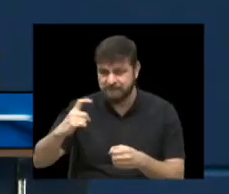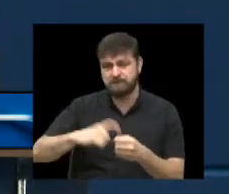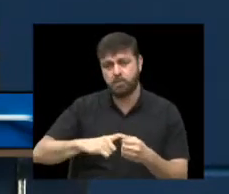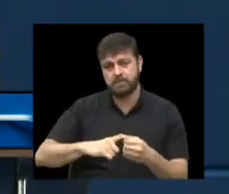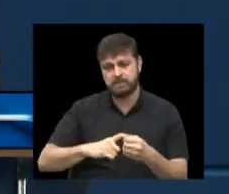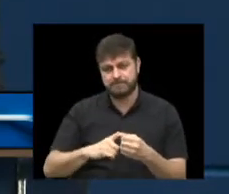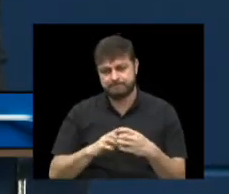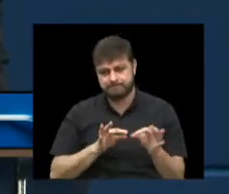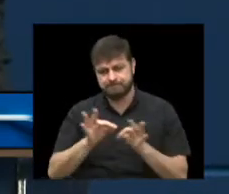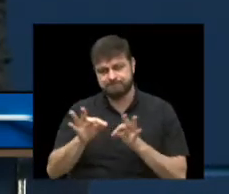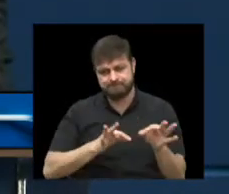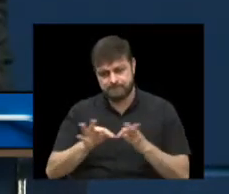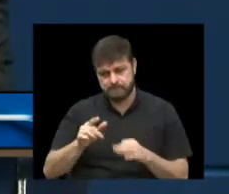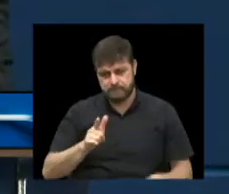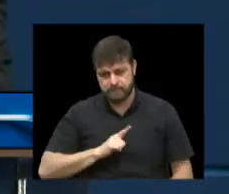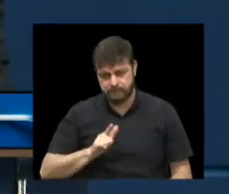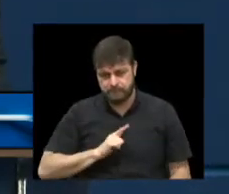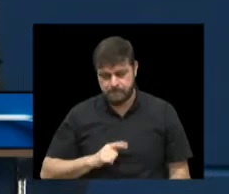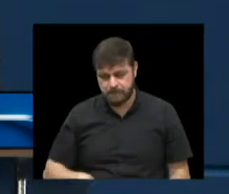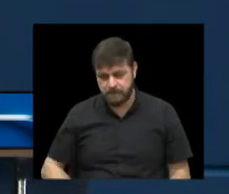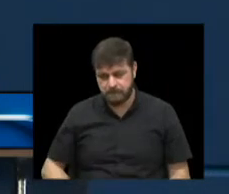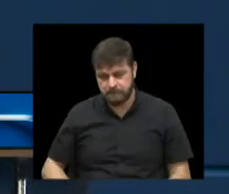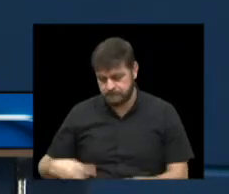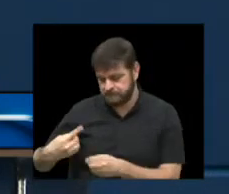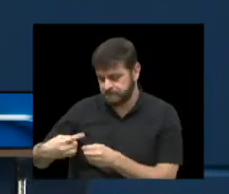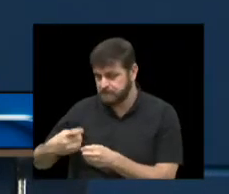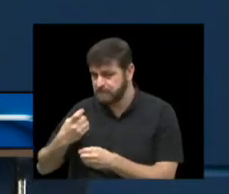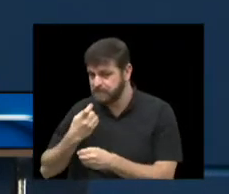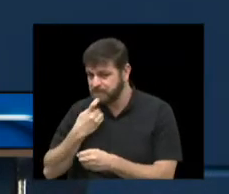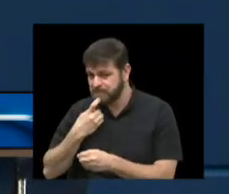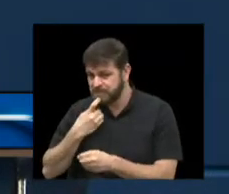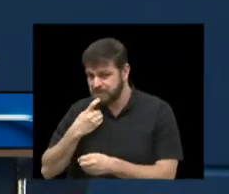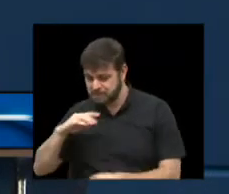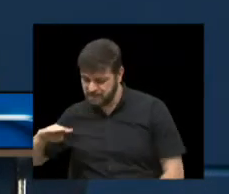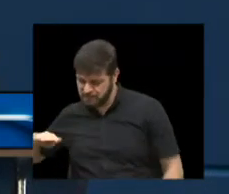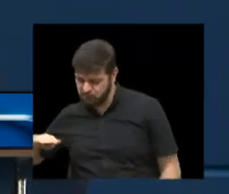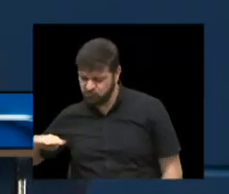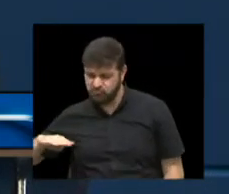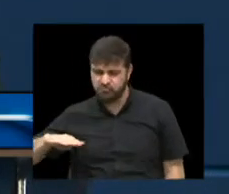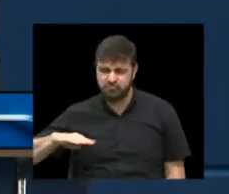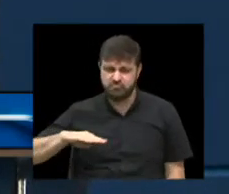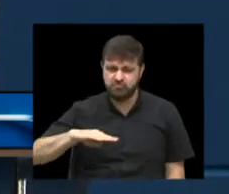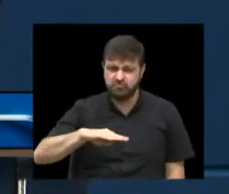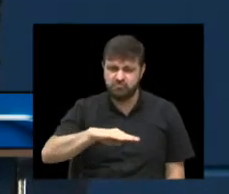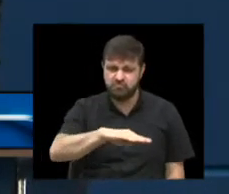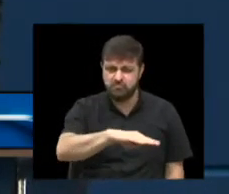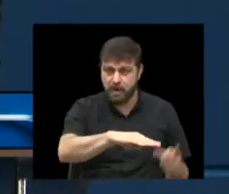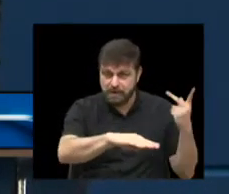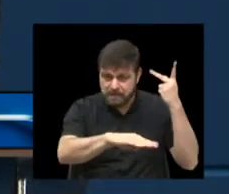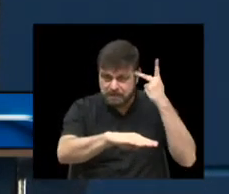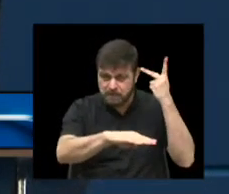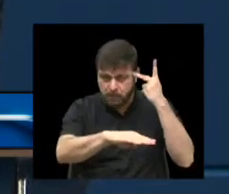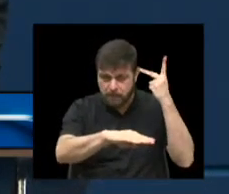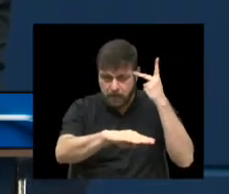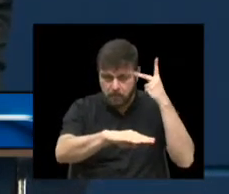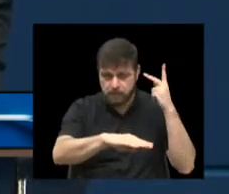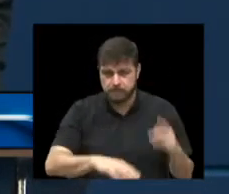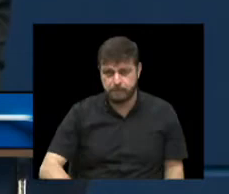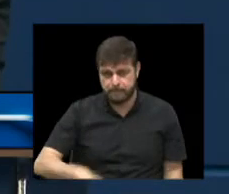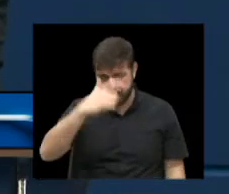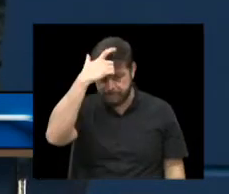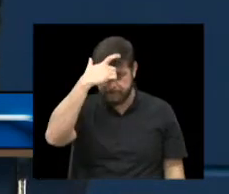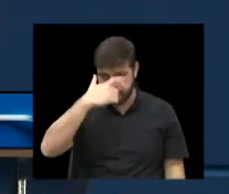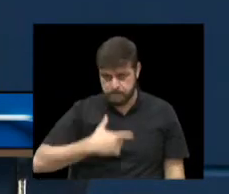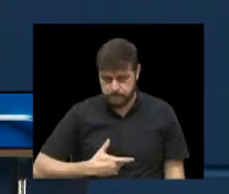projeto e o trajeto que ligará Campinas a São Paulo. Então, este vereador tem empenhado aí os